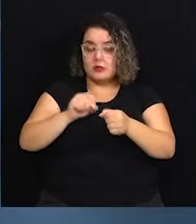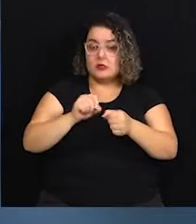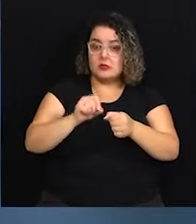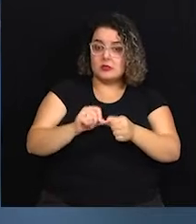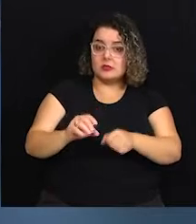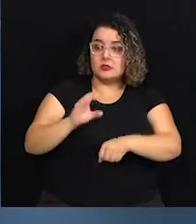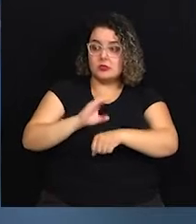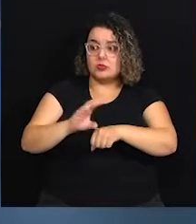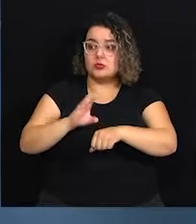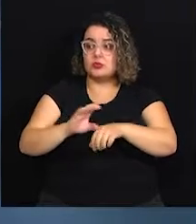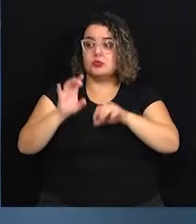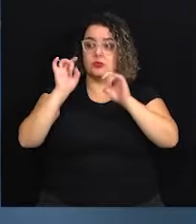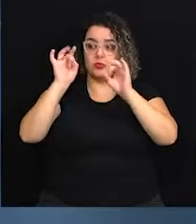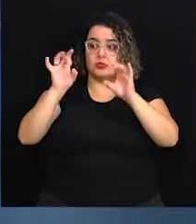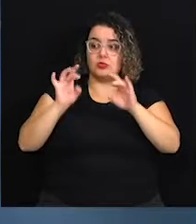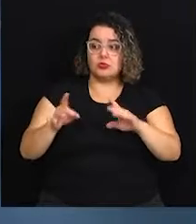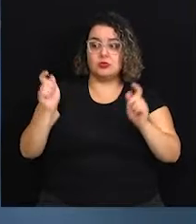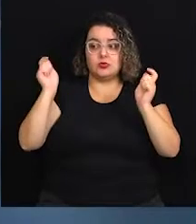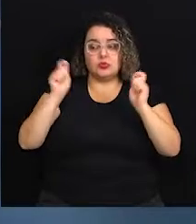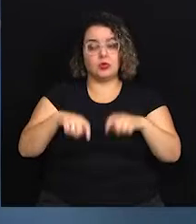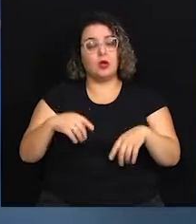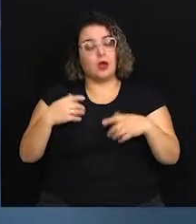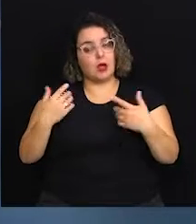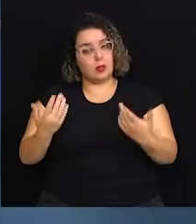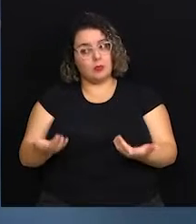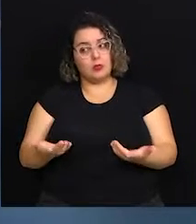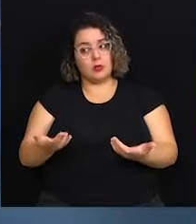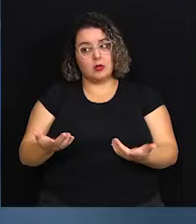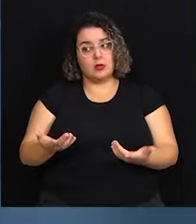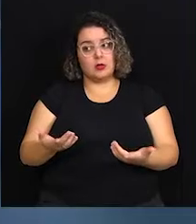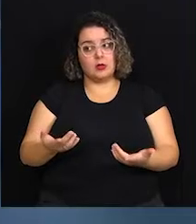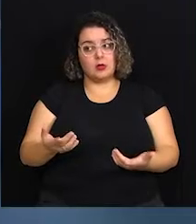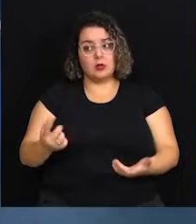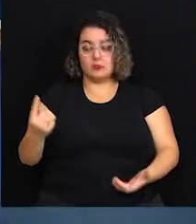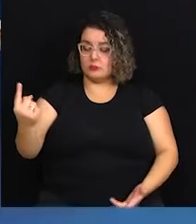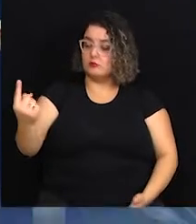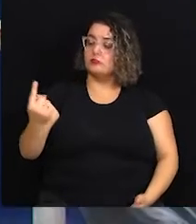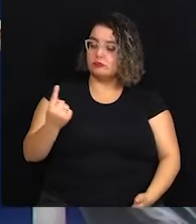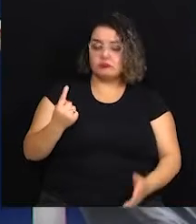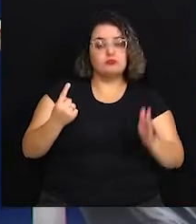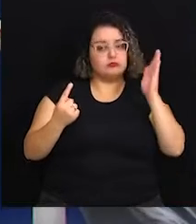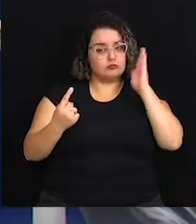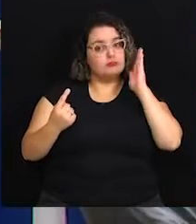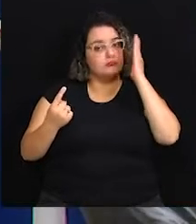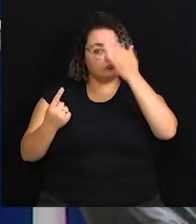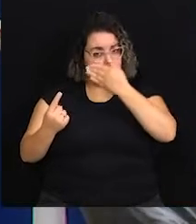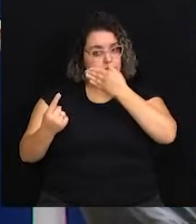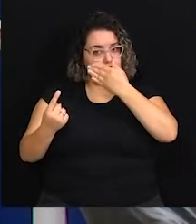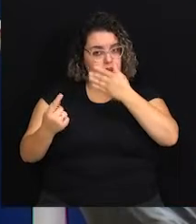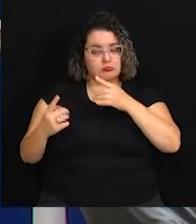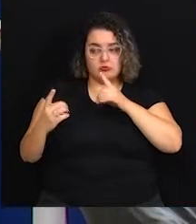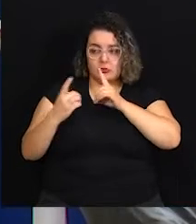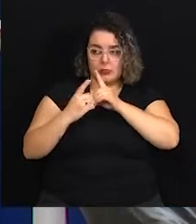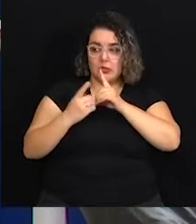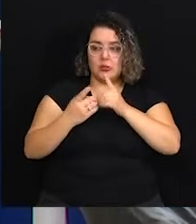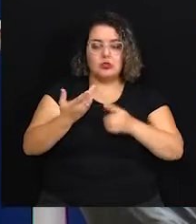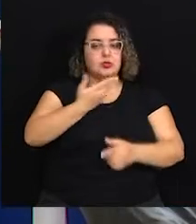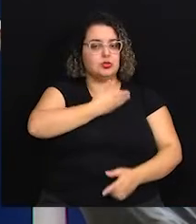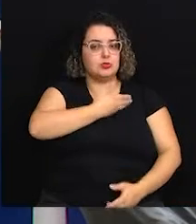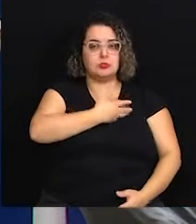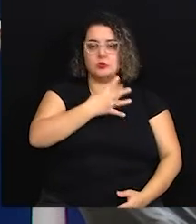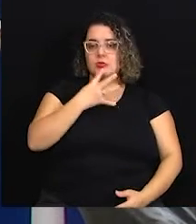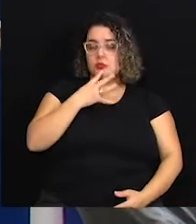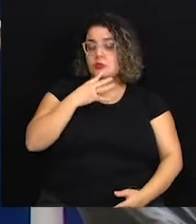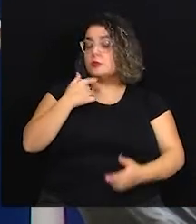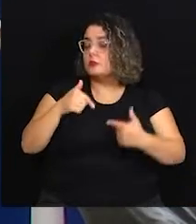curso de especialização, de capacitação, e veio um surdo cego para o meu consultório através de amigos que conheciam o